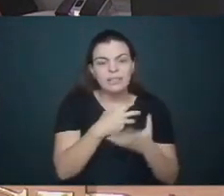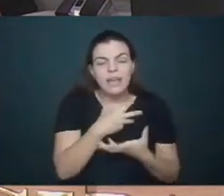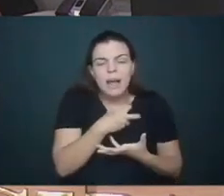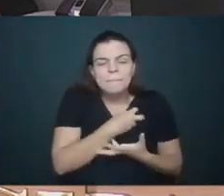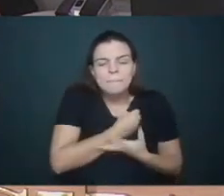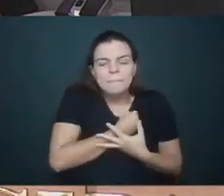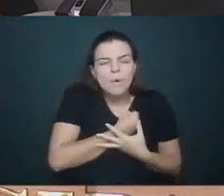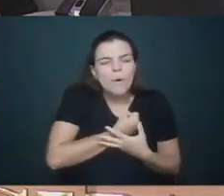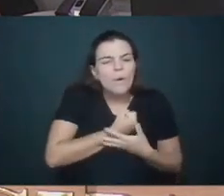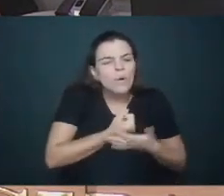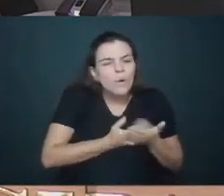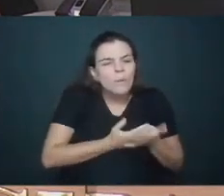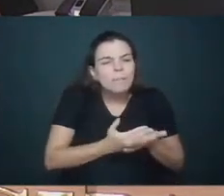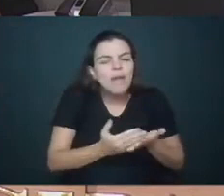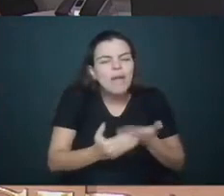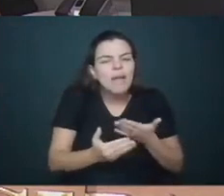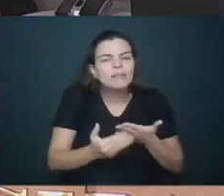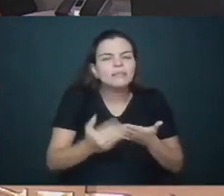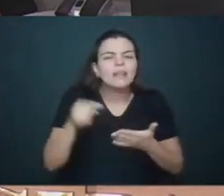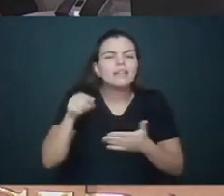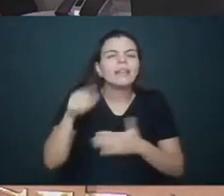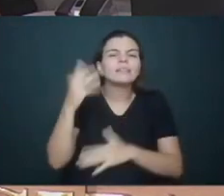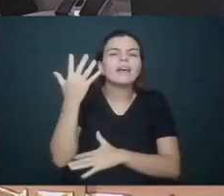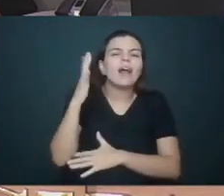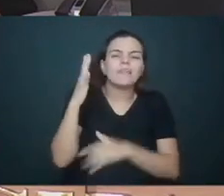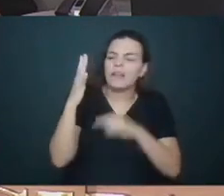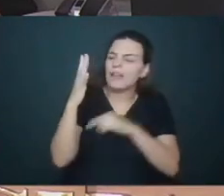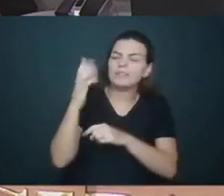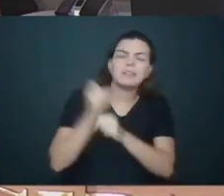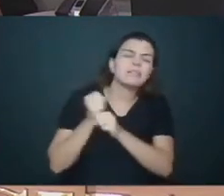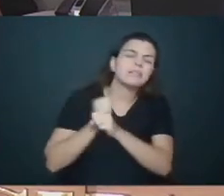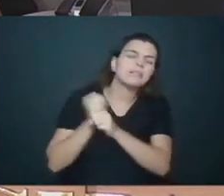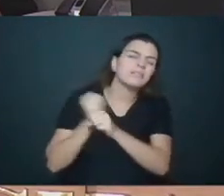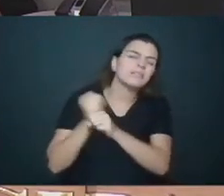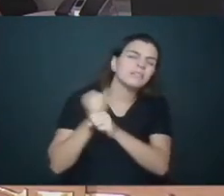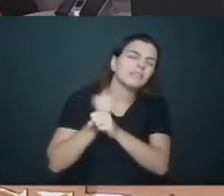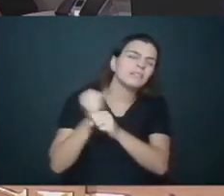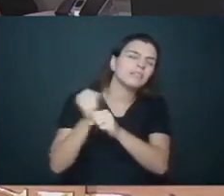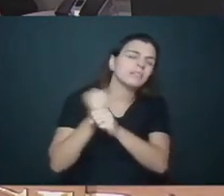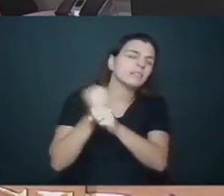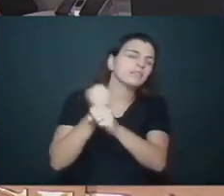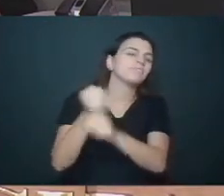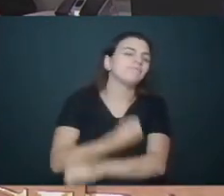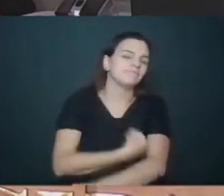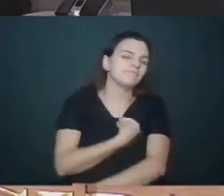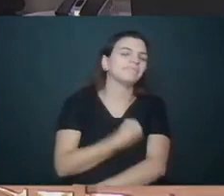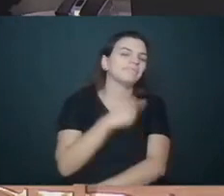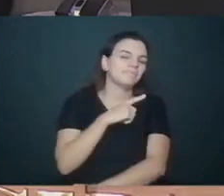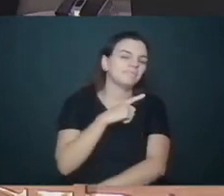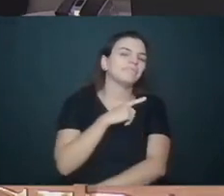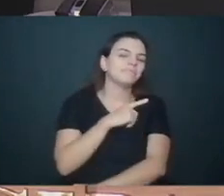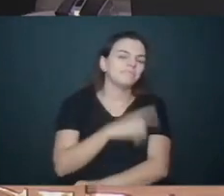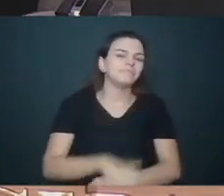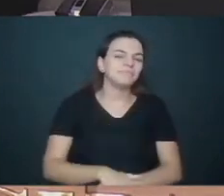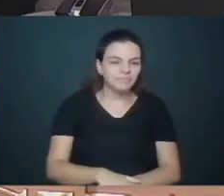porque ela vive mais de milhões de anos. Os escritos dizem que é